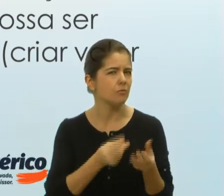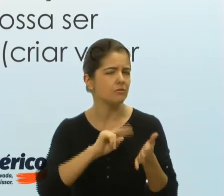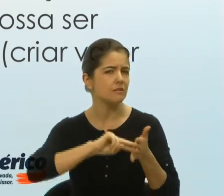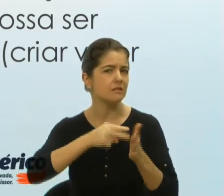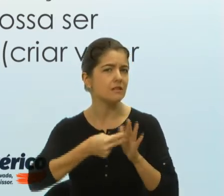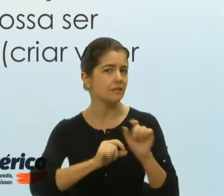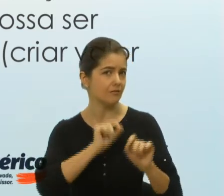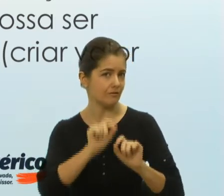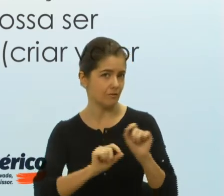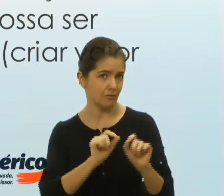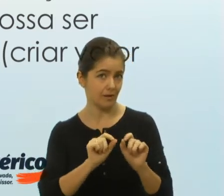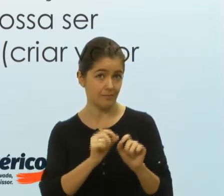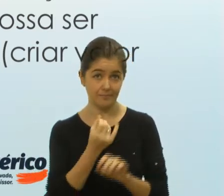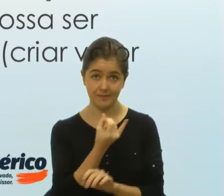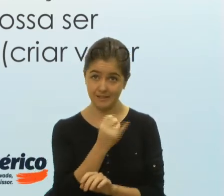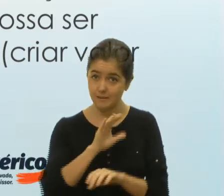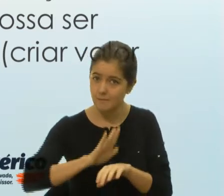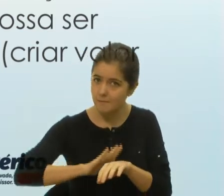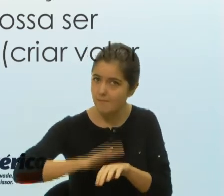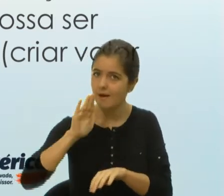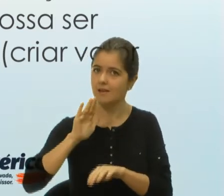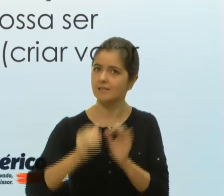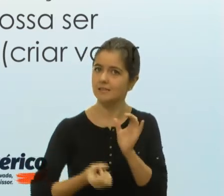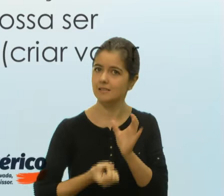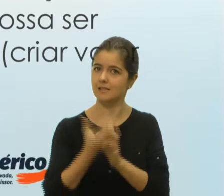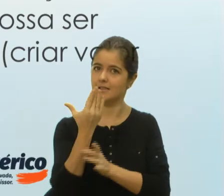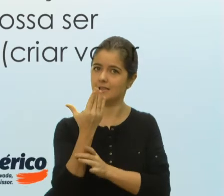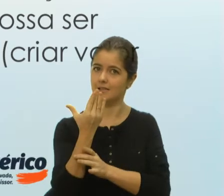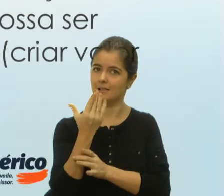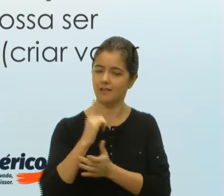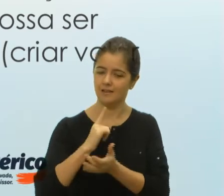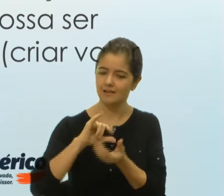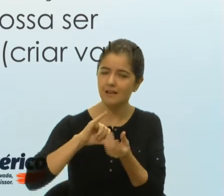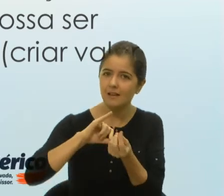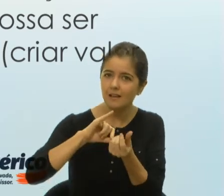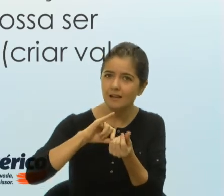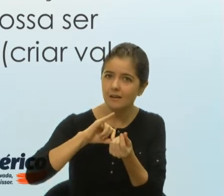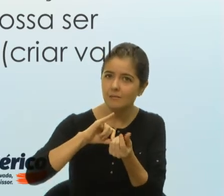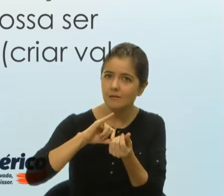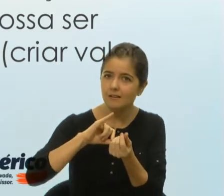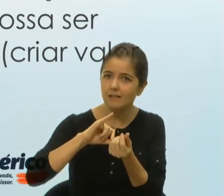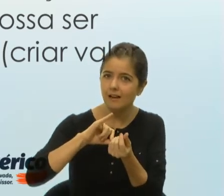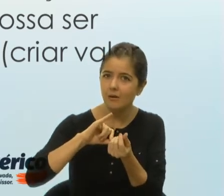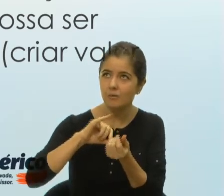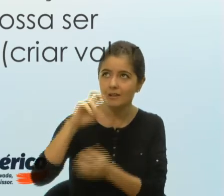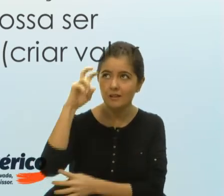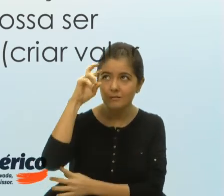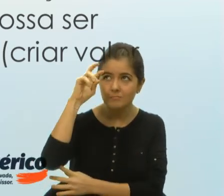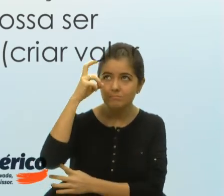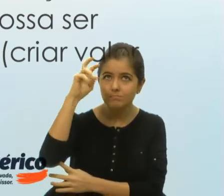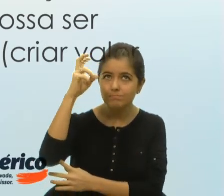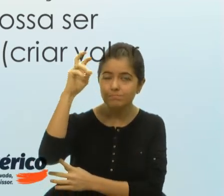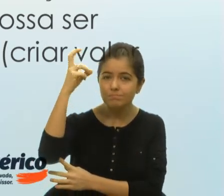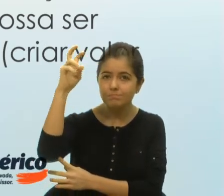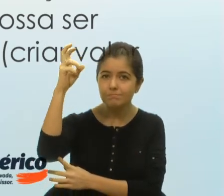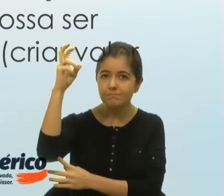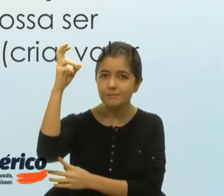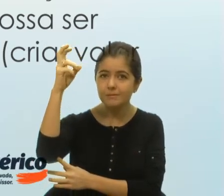quanto mais a criação e quanto mais o capital intelectual, a propriedade intelectual for